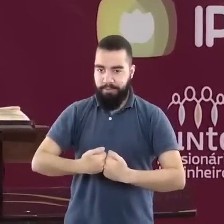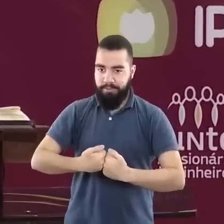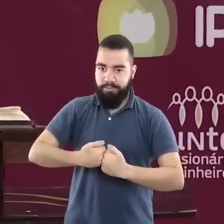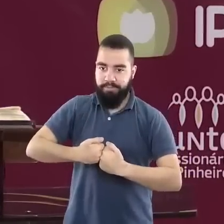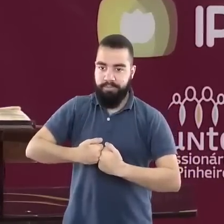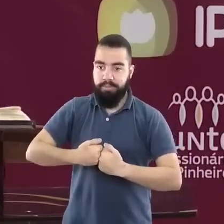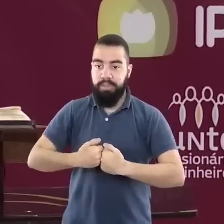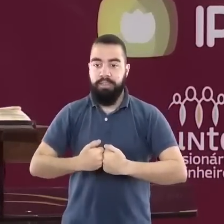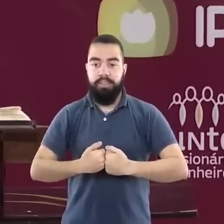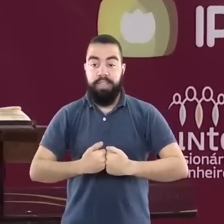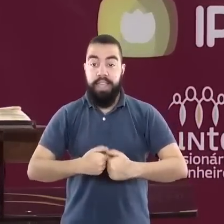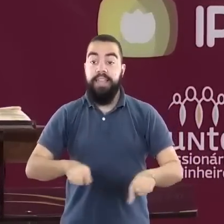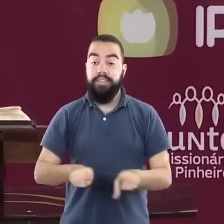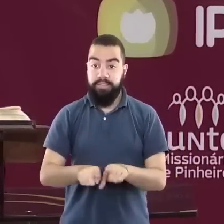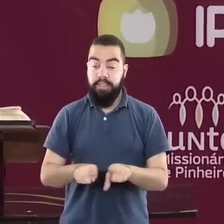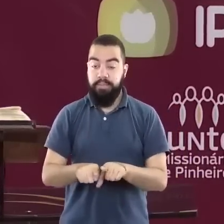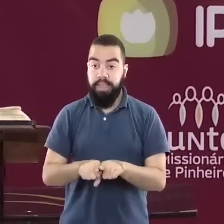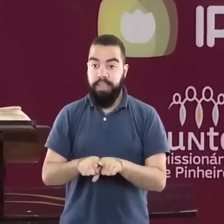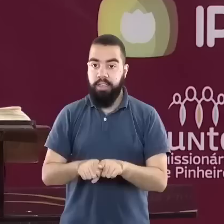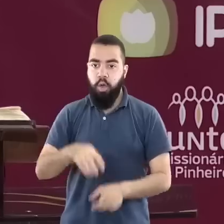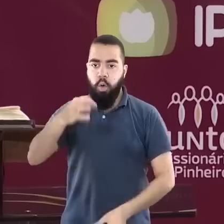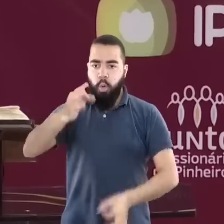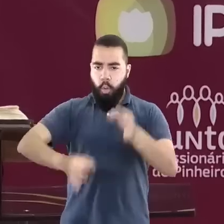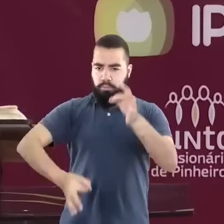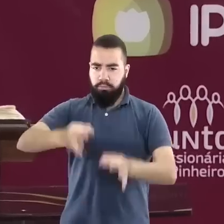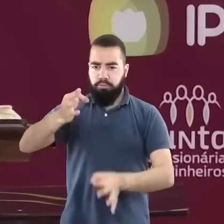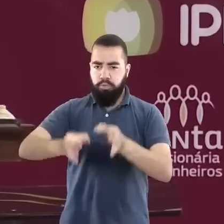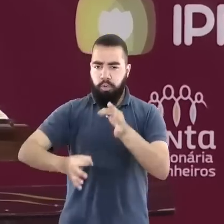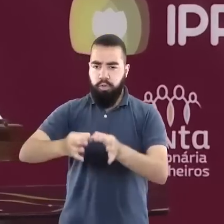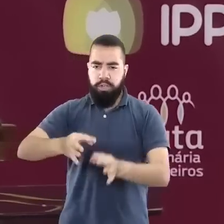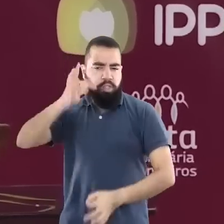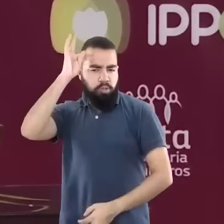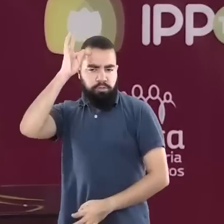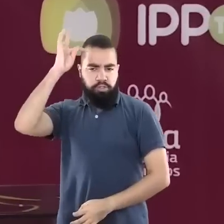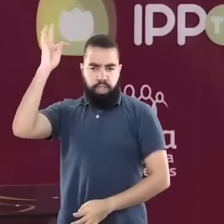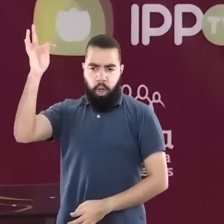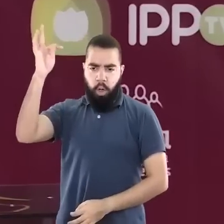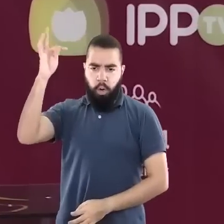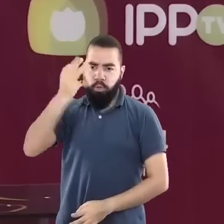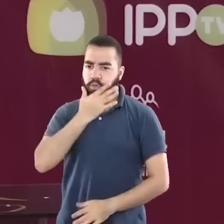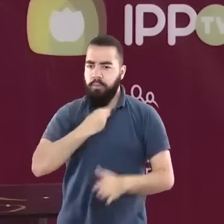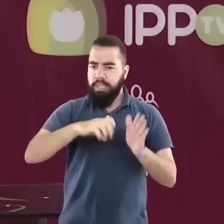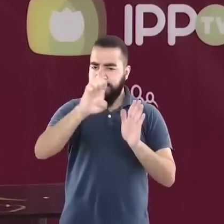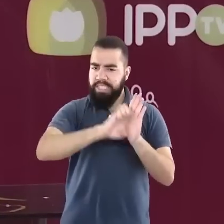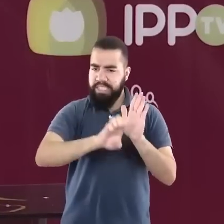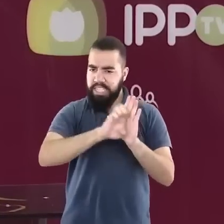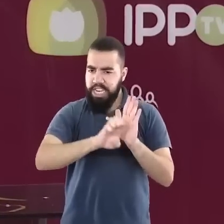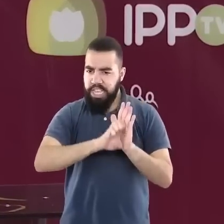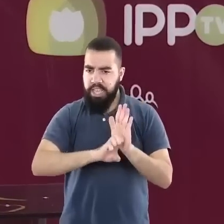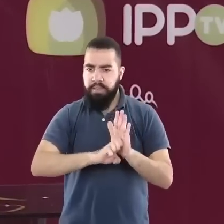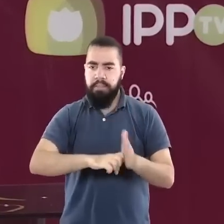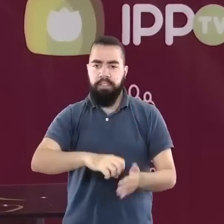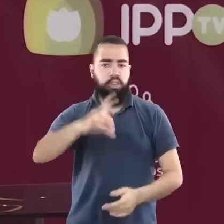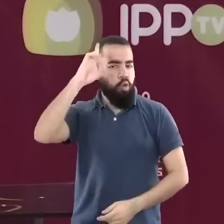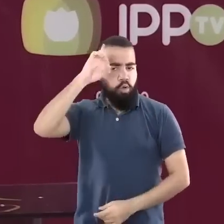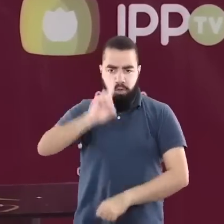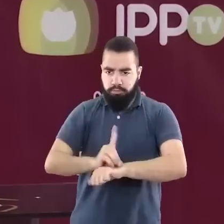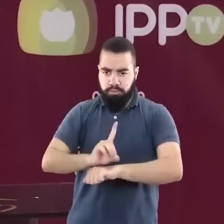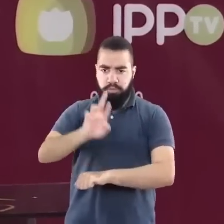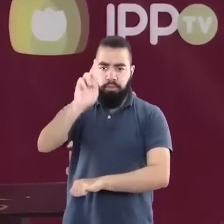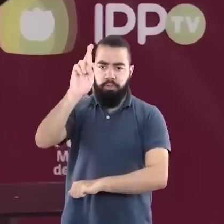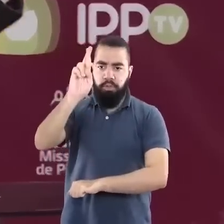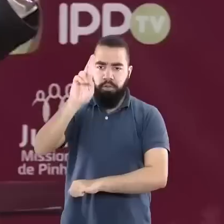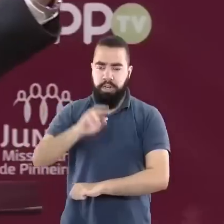estavam os doutores da lei lá estavam os teólogos os escribas os doutores da lei